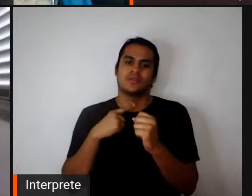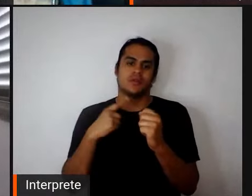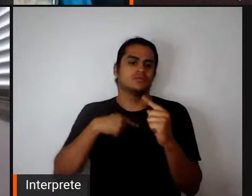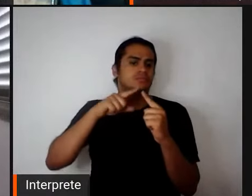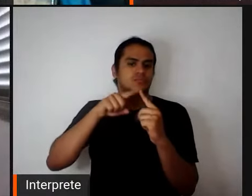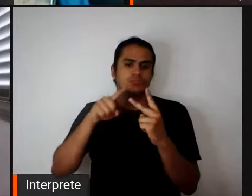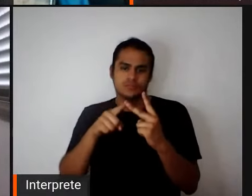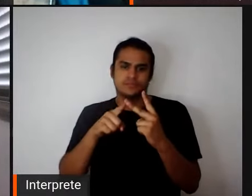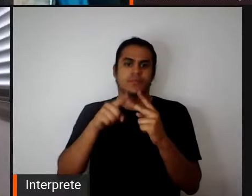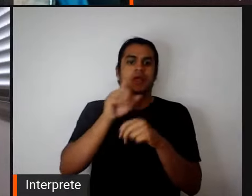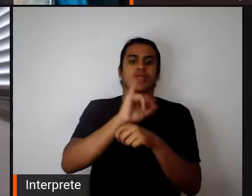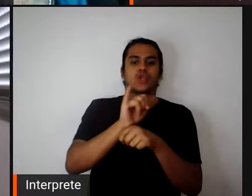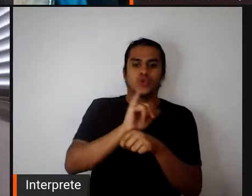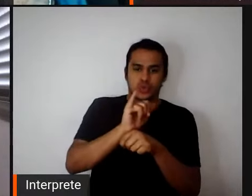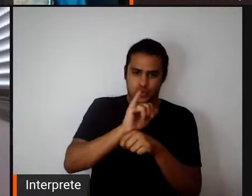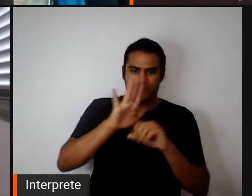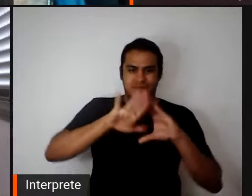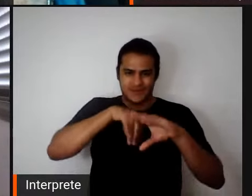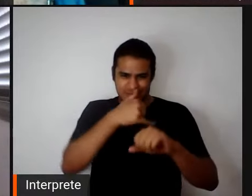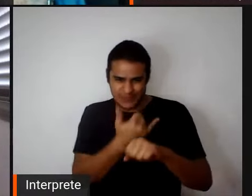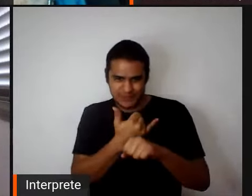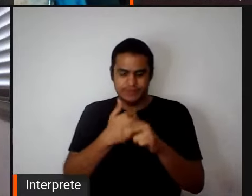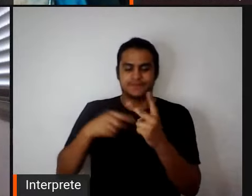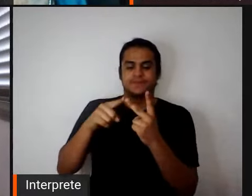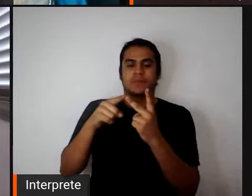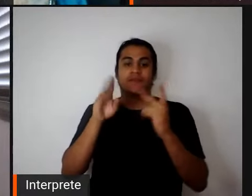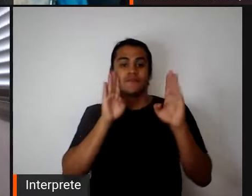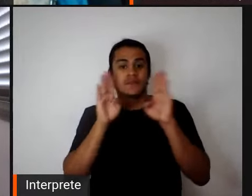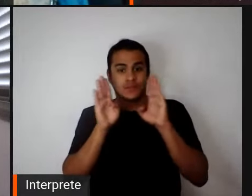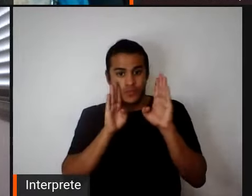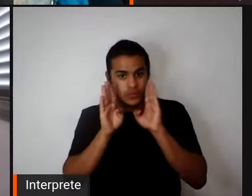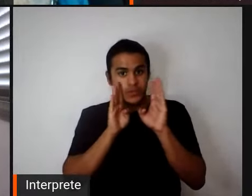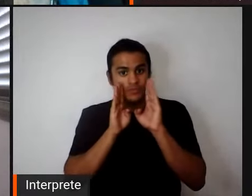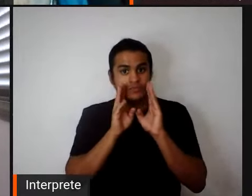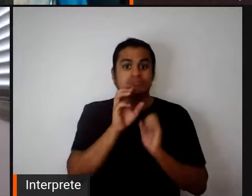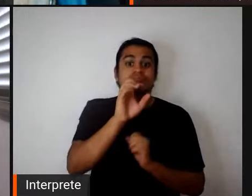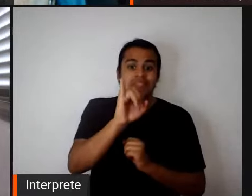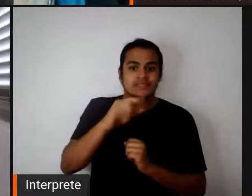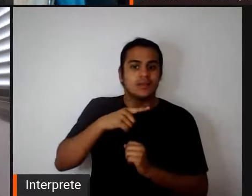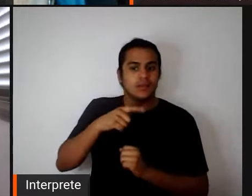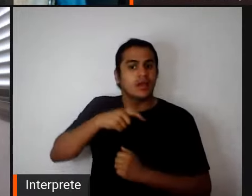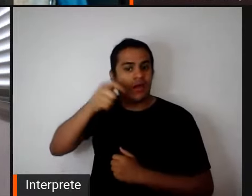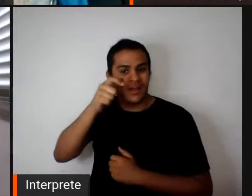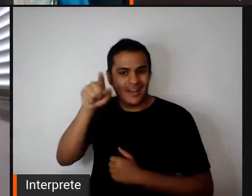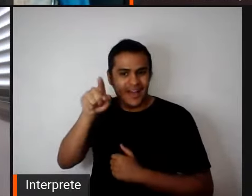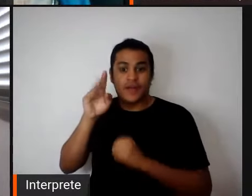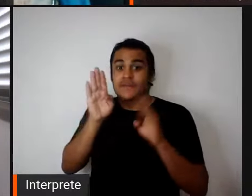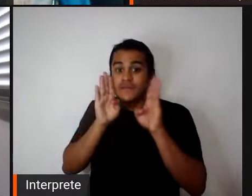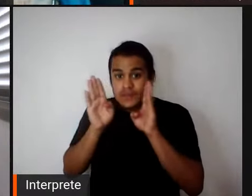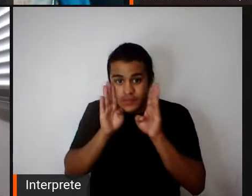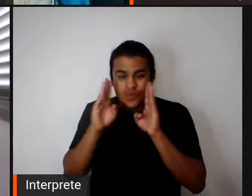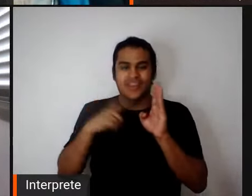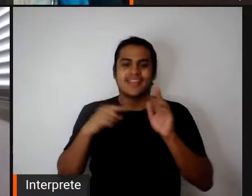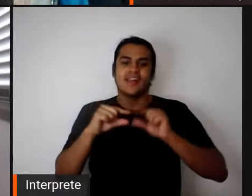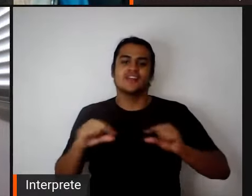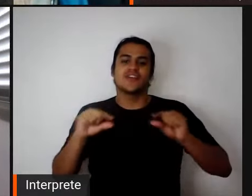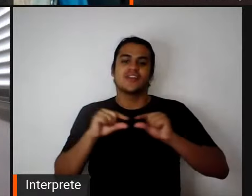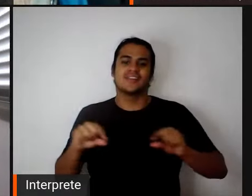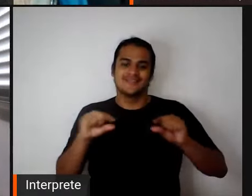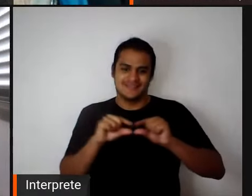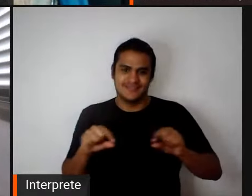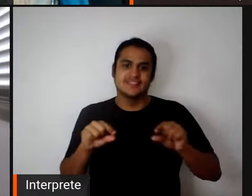do YouTube e Facebook. Né. No Facebook, nós temos a possibilidade das legendas, né, automáticas, para quem